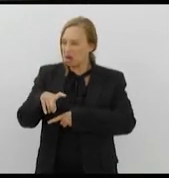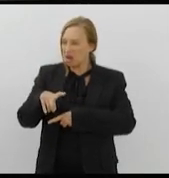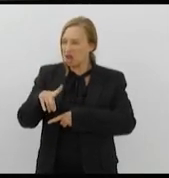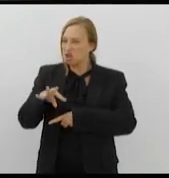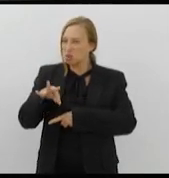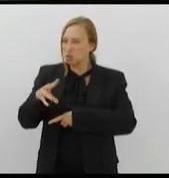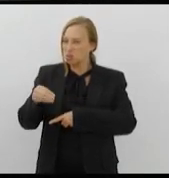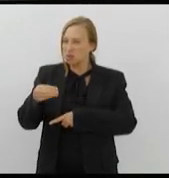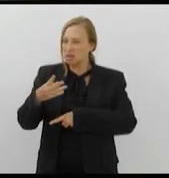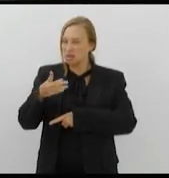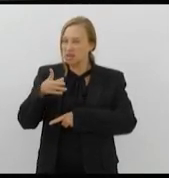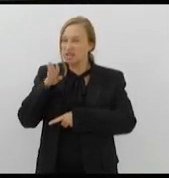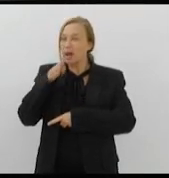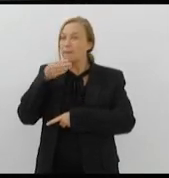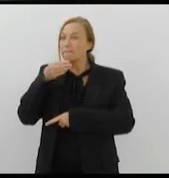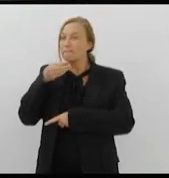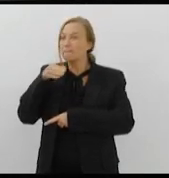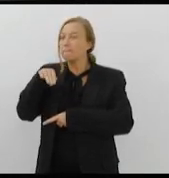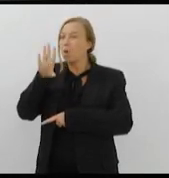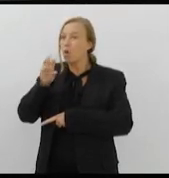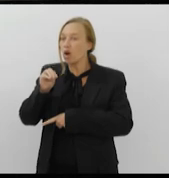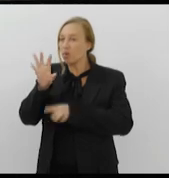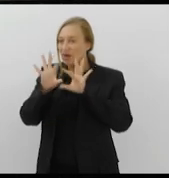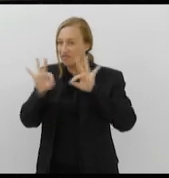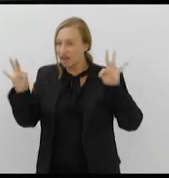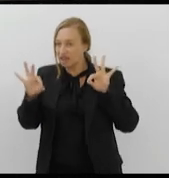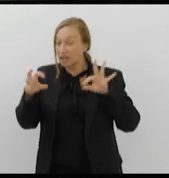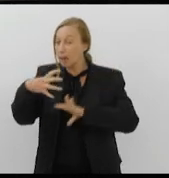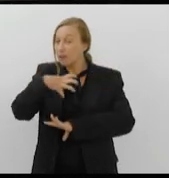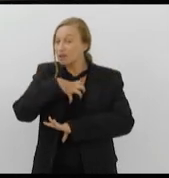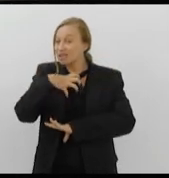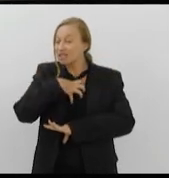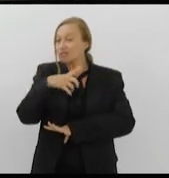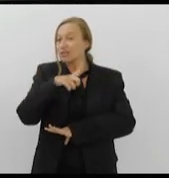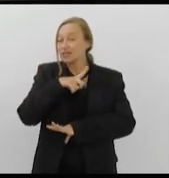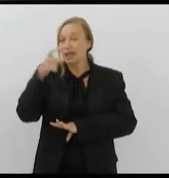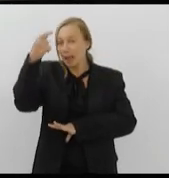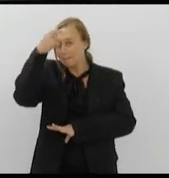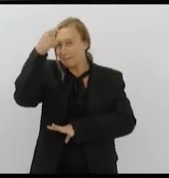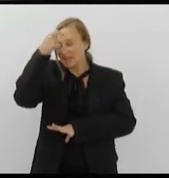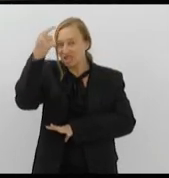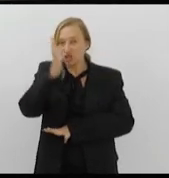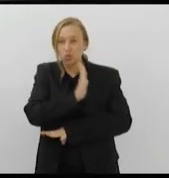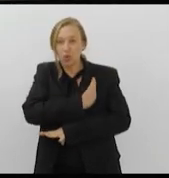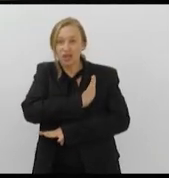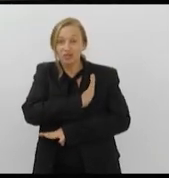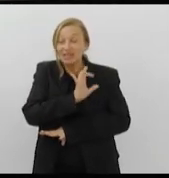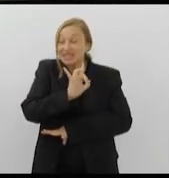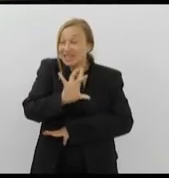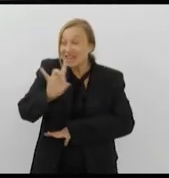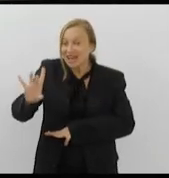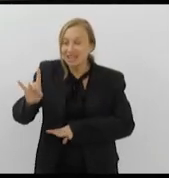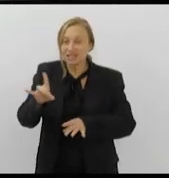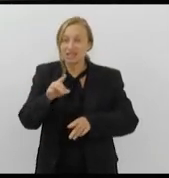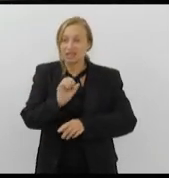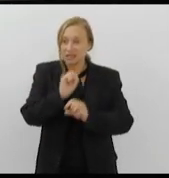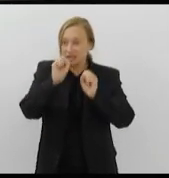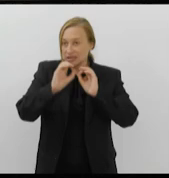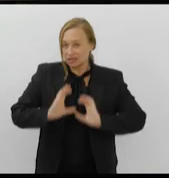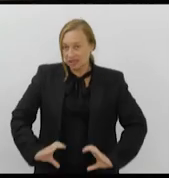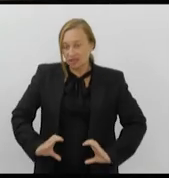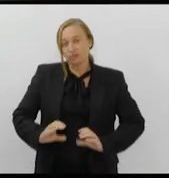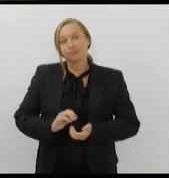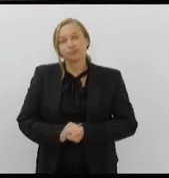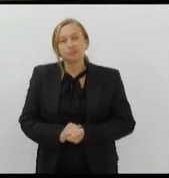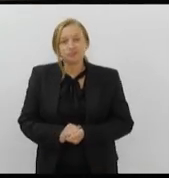boca. Uma frase se faz pelo sentido que ela tem na mente e no coração de cada cidadão.